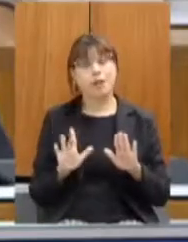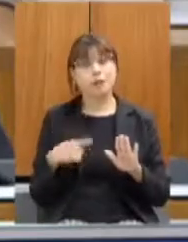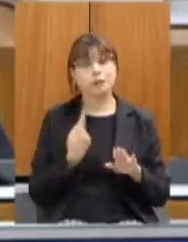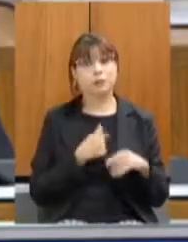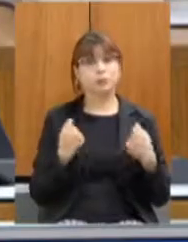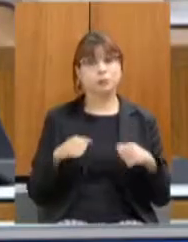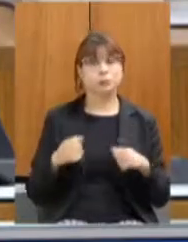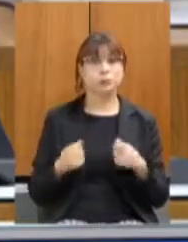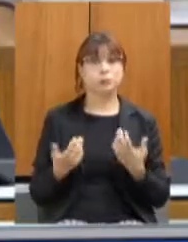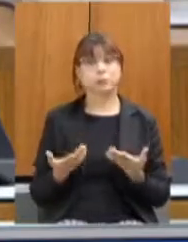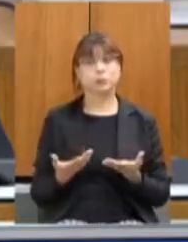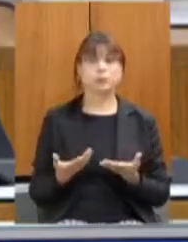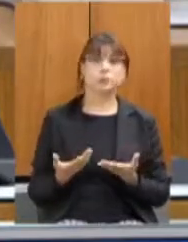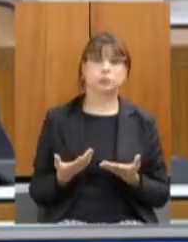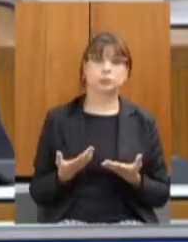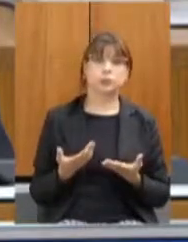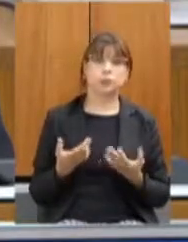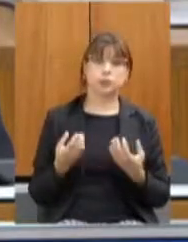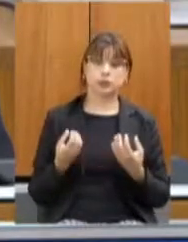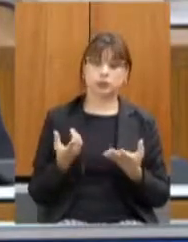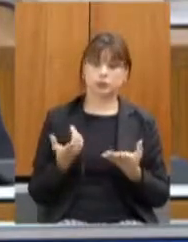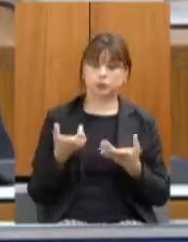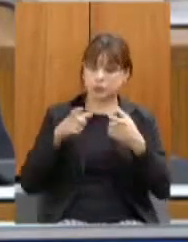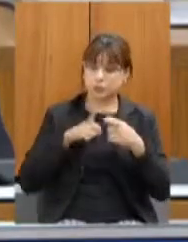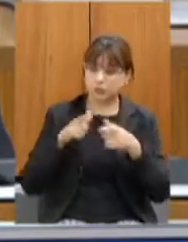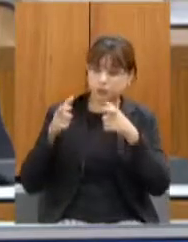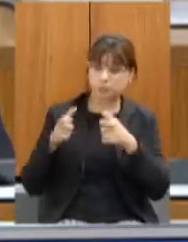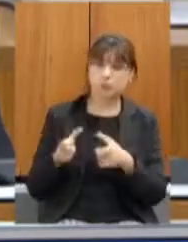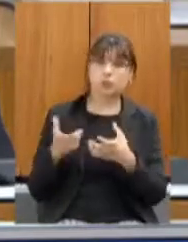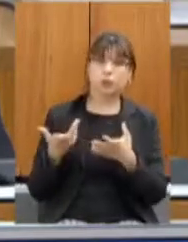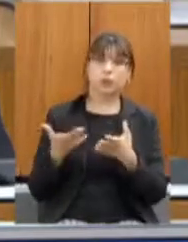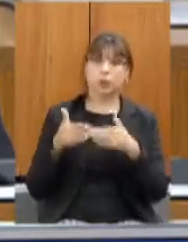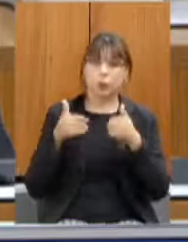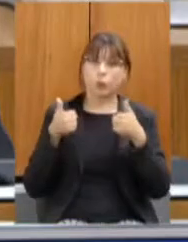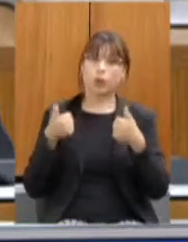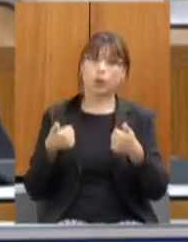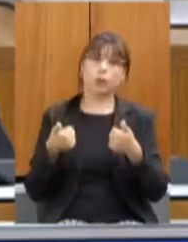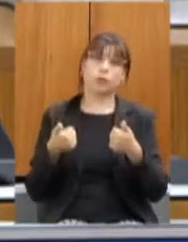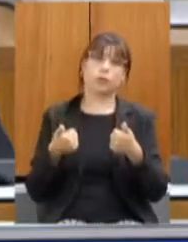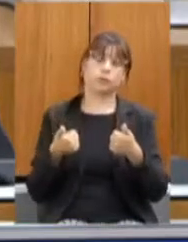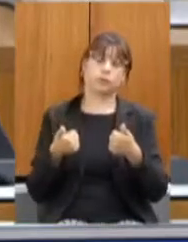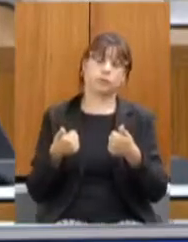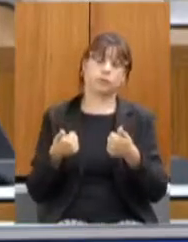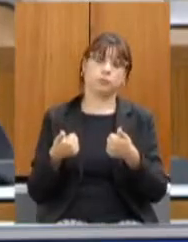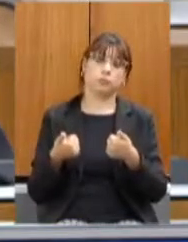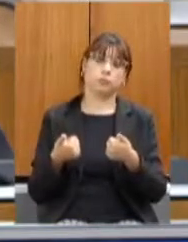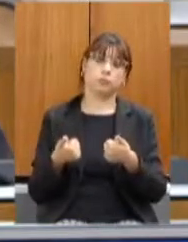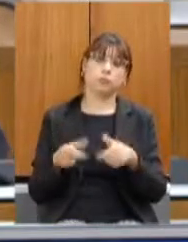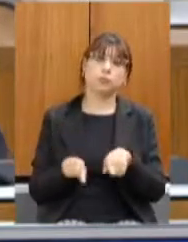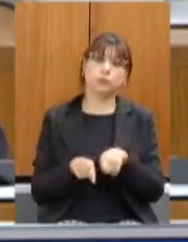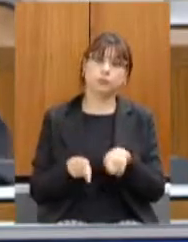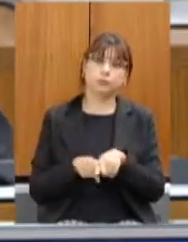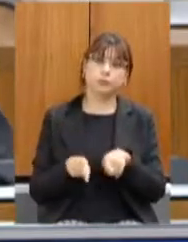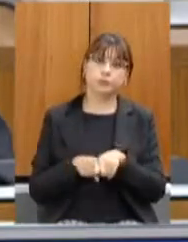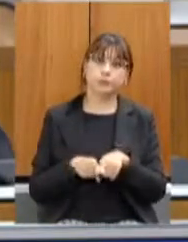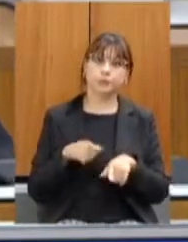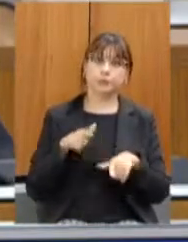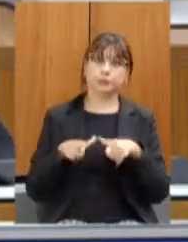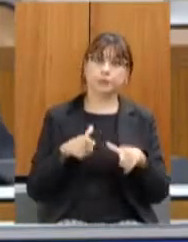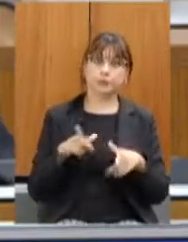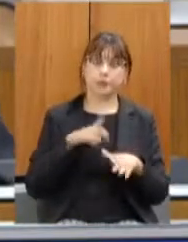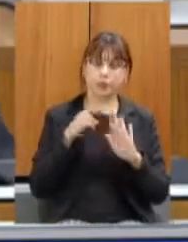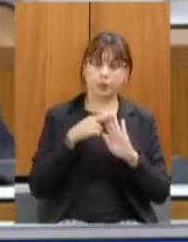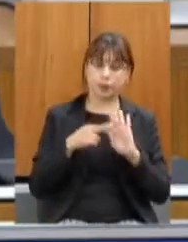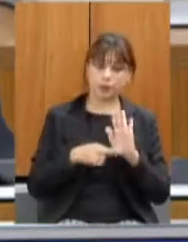efetivamente qualificá-los e temos leitos que estejam muito bem inseridos dentro da rede e inseridos na